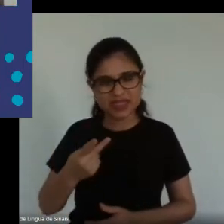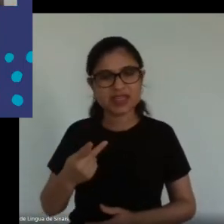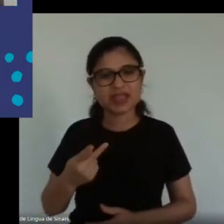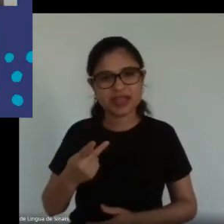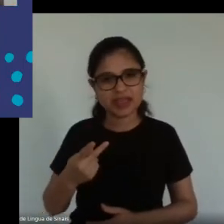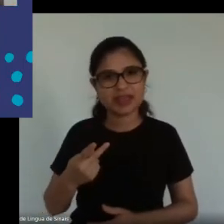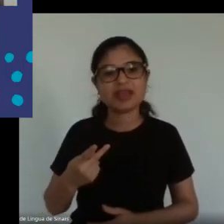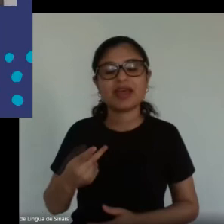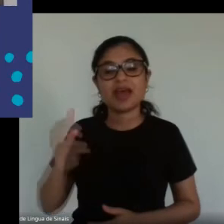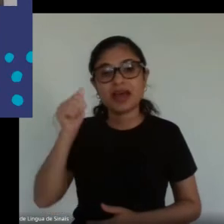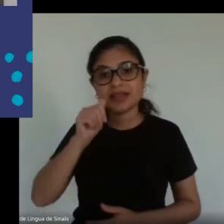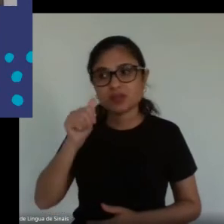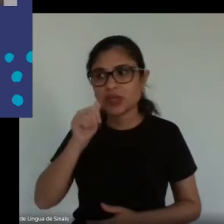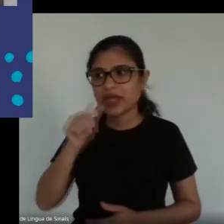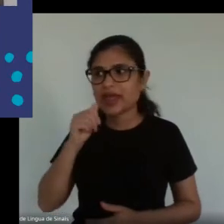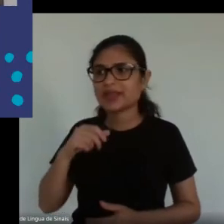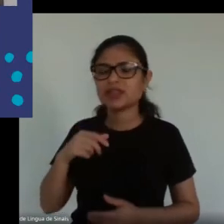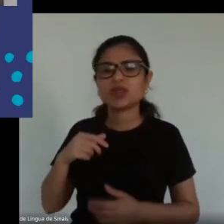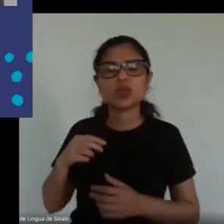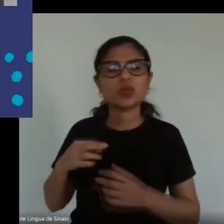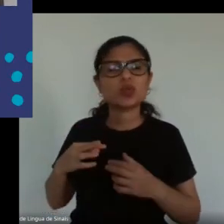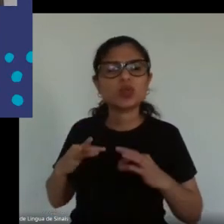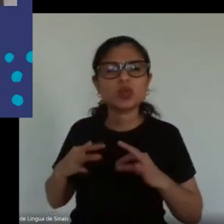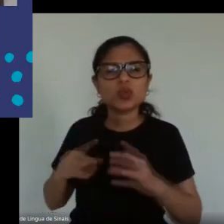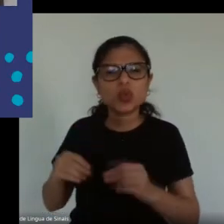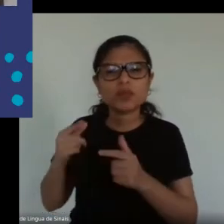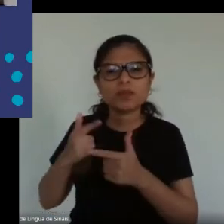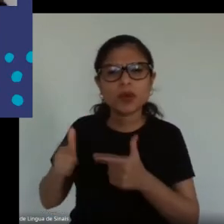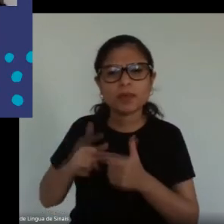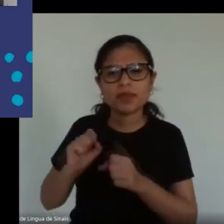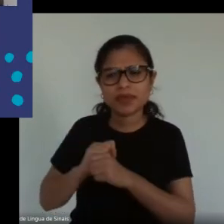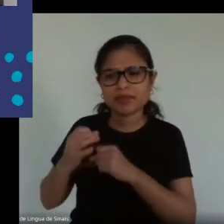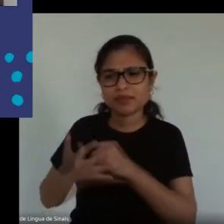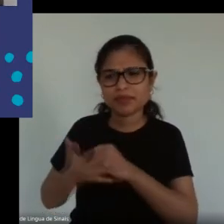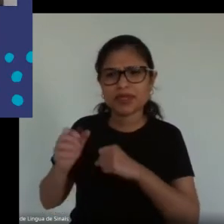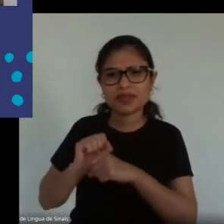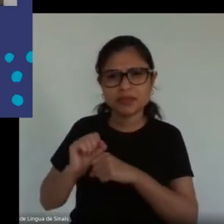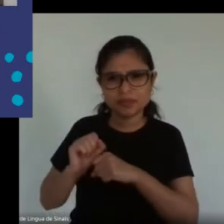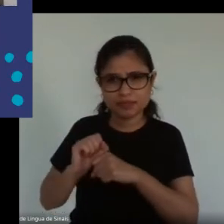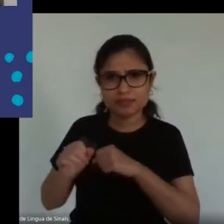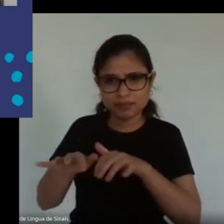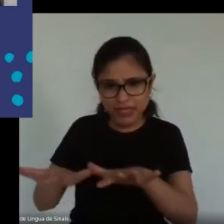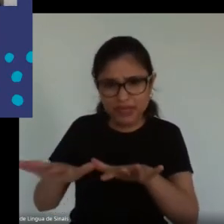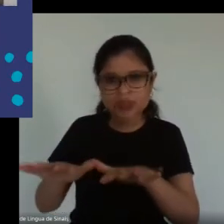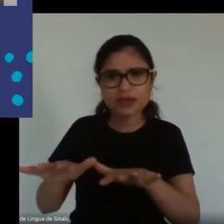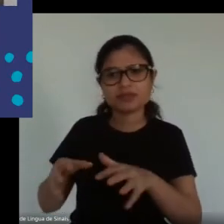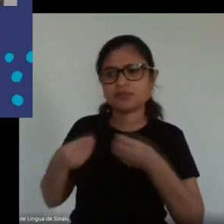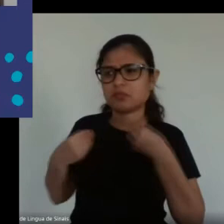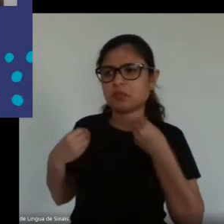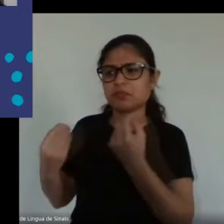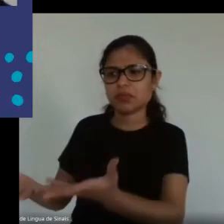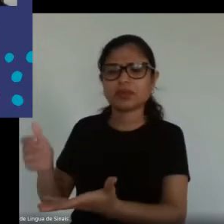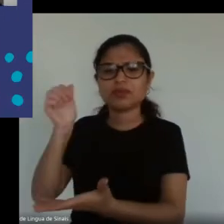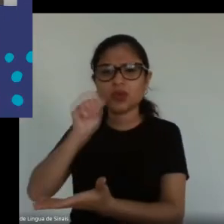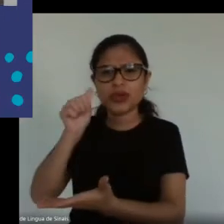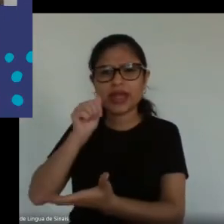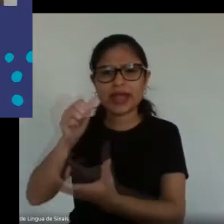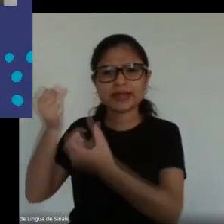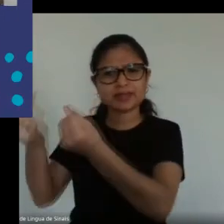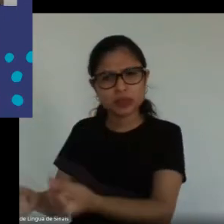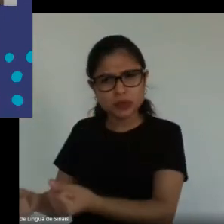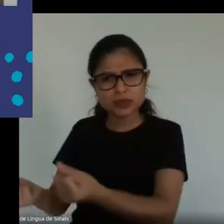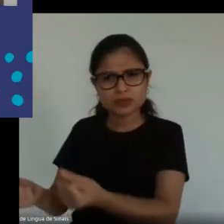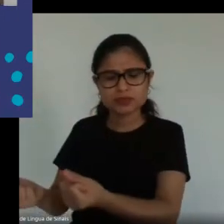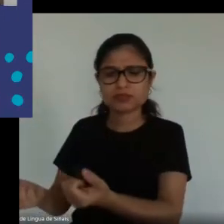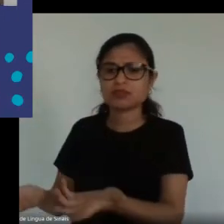no colo das mulheres toda a problemática da pandemia? Tá aí, é essa pergunta da Jéssica aí, é real. Então,